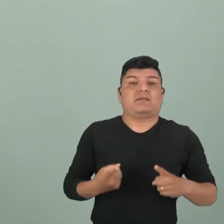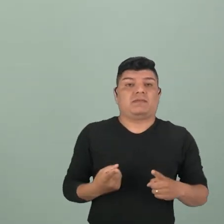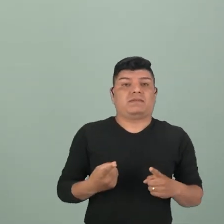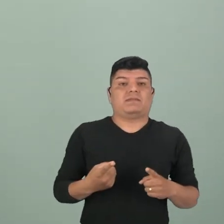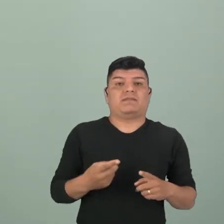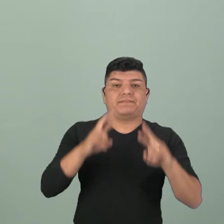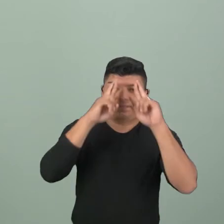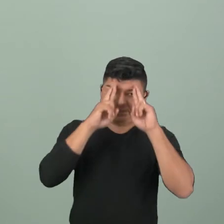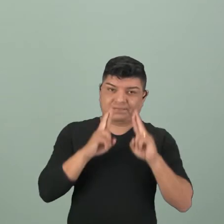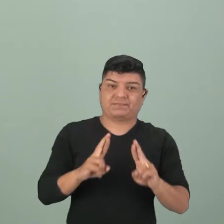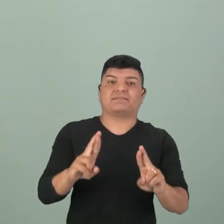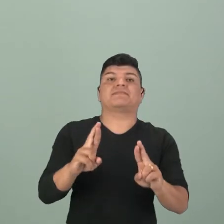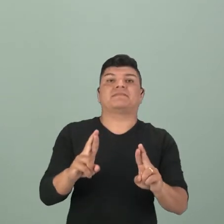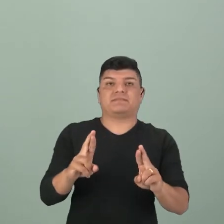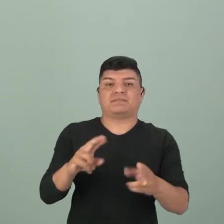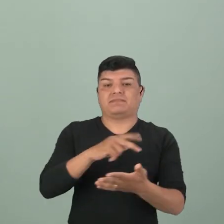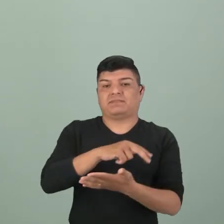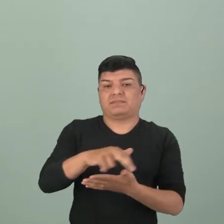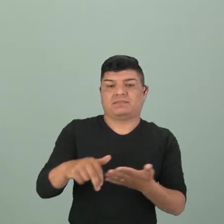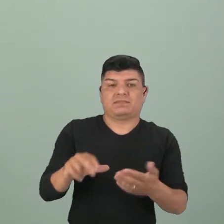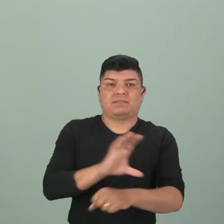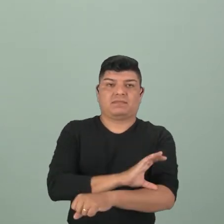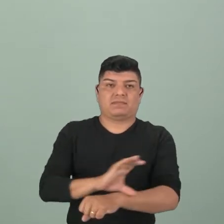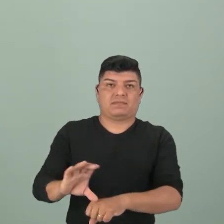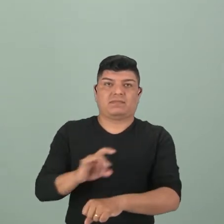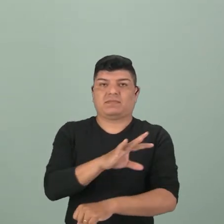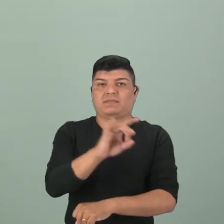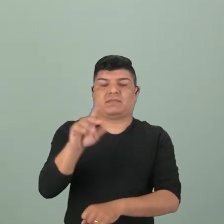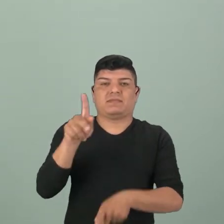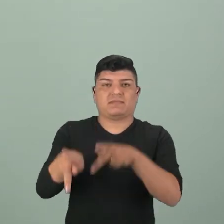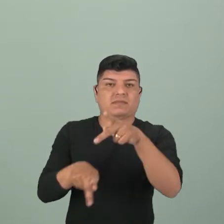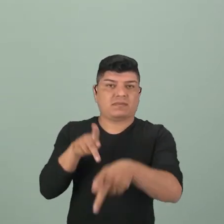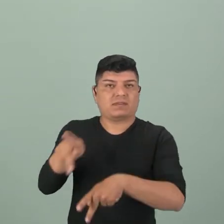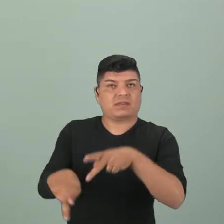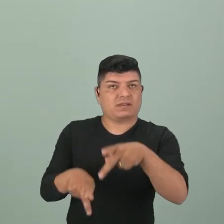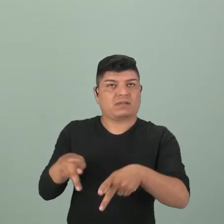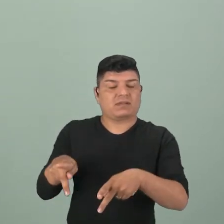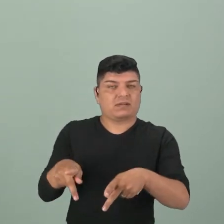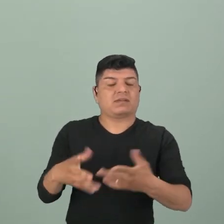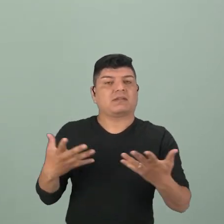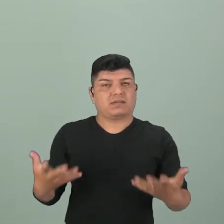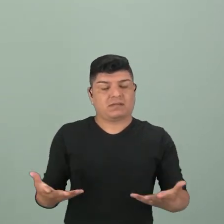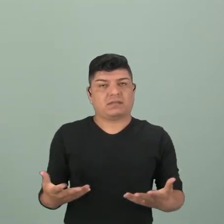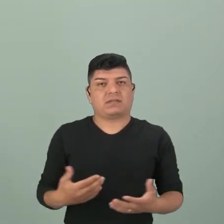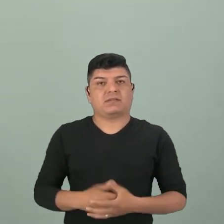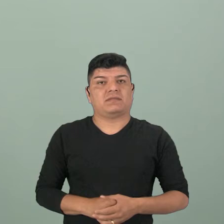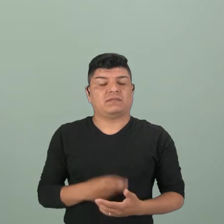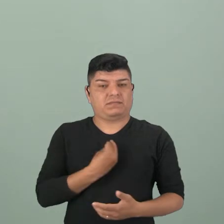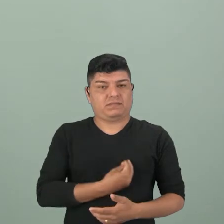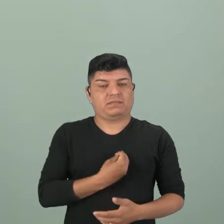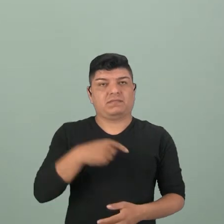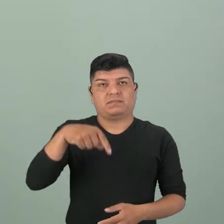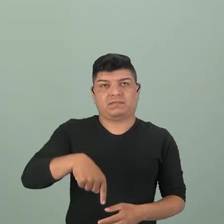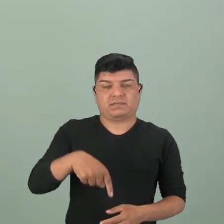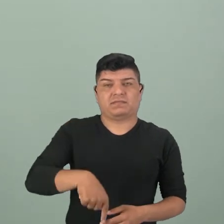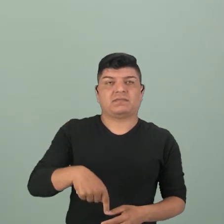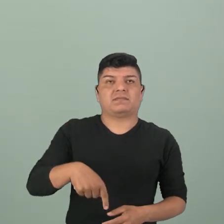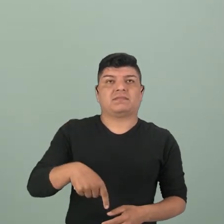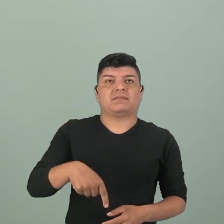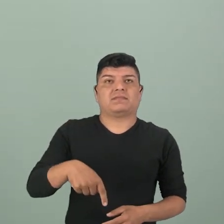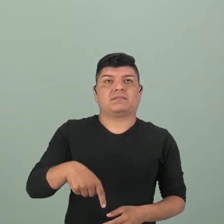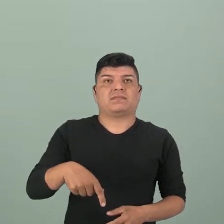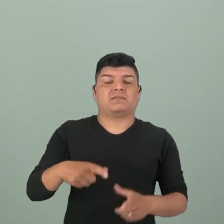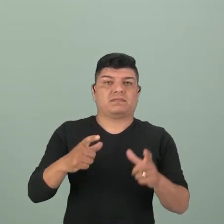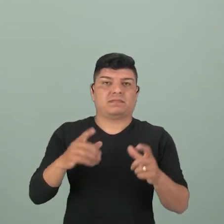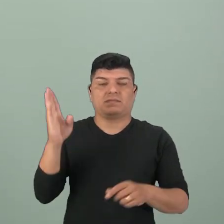a questão do respeito à diversidade cultural de cada povo, cada nação que vive aqui no nosso meio, né? Que vive aqui no